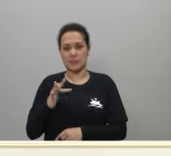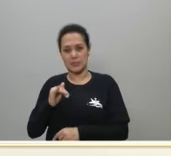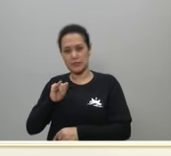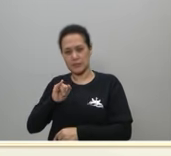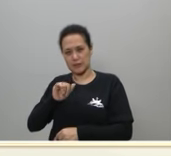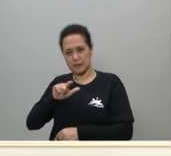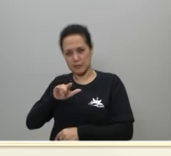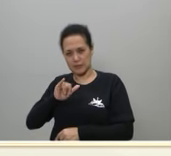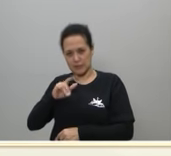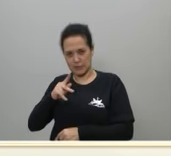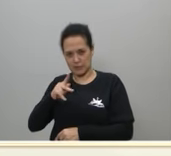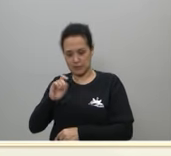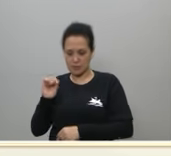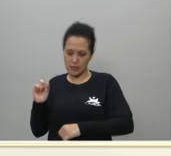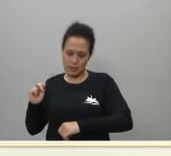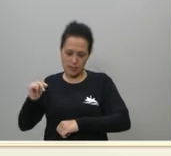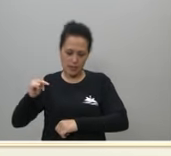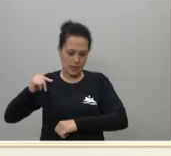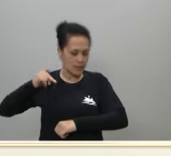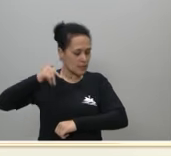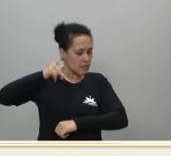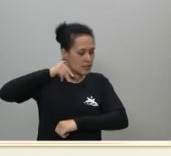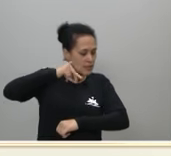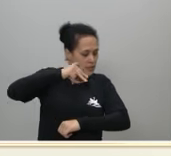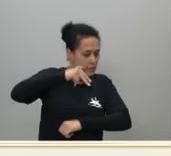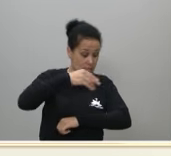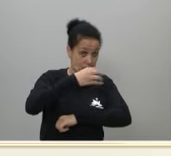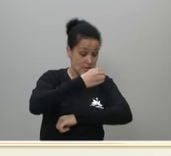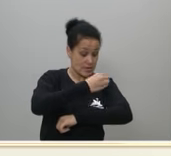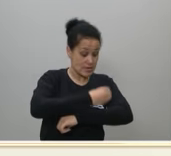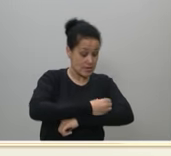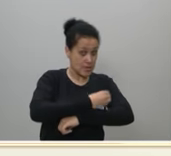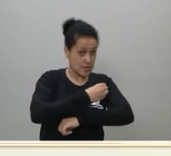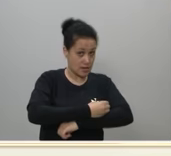Cristo, e o povo começou a prestar atenção.